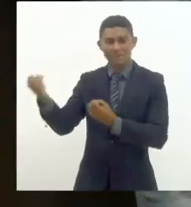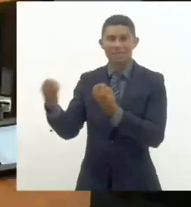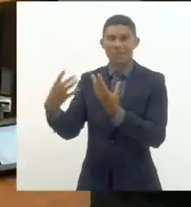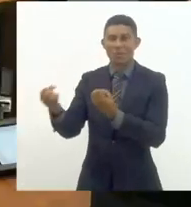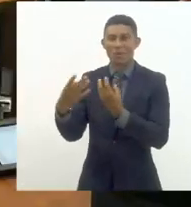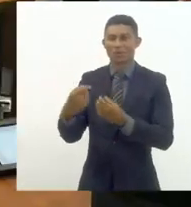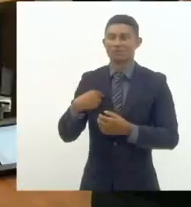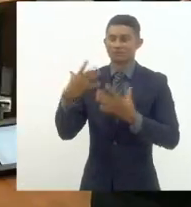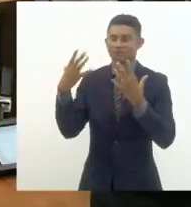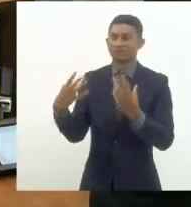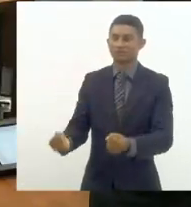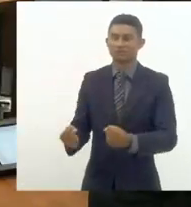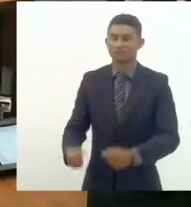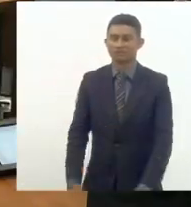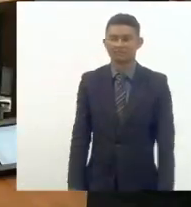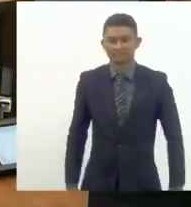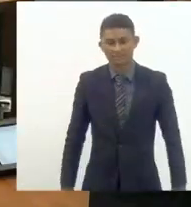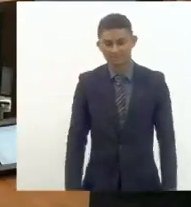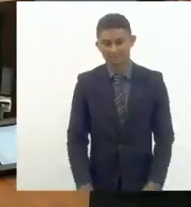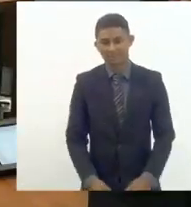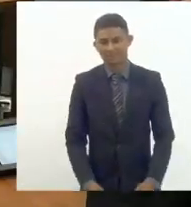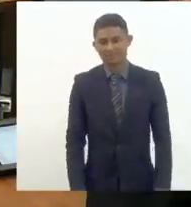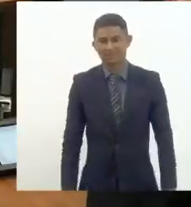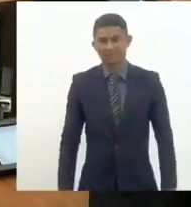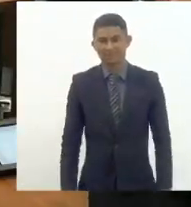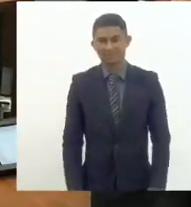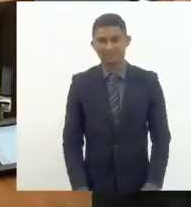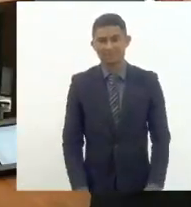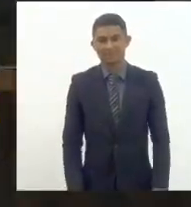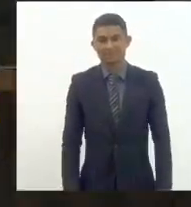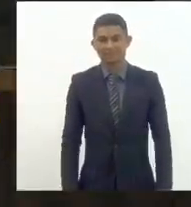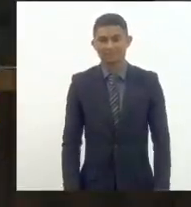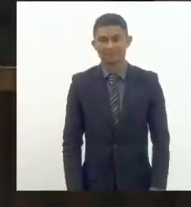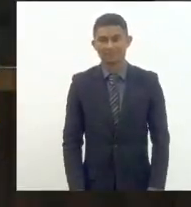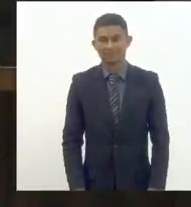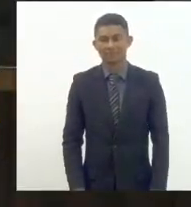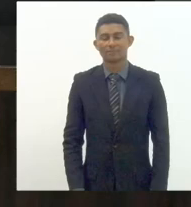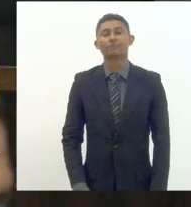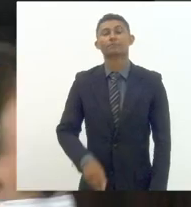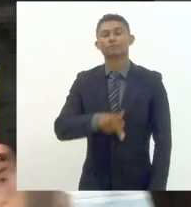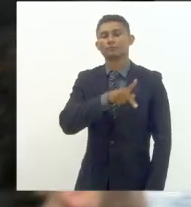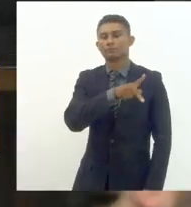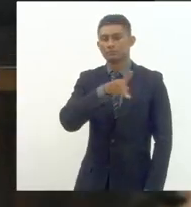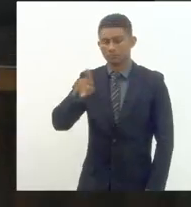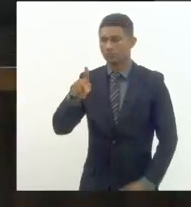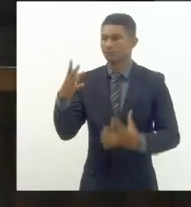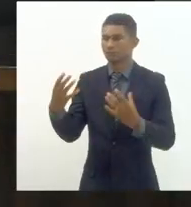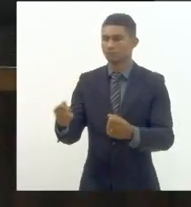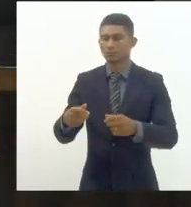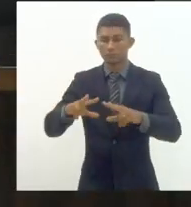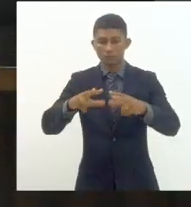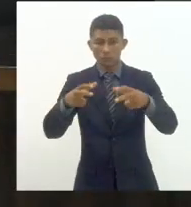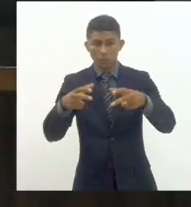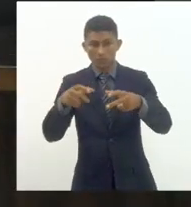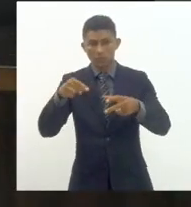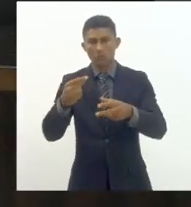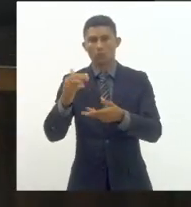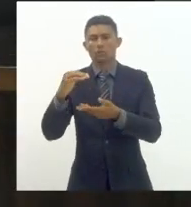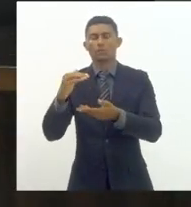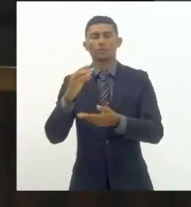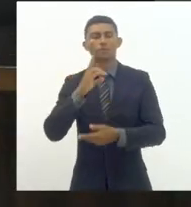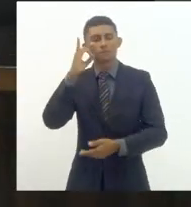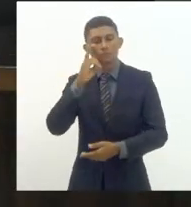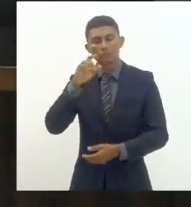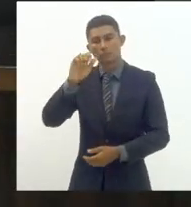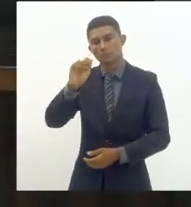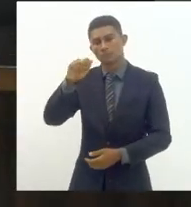Que a presidência Defere. Pela Comissão de Orçamento, deputado